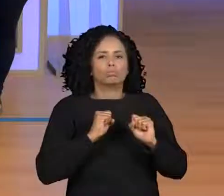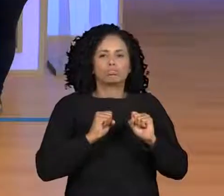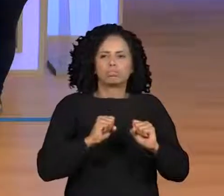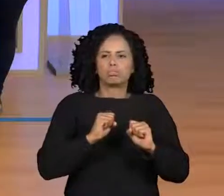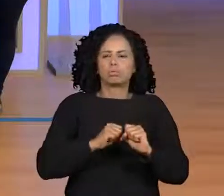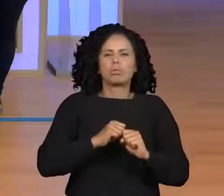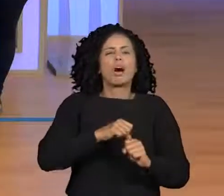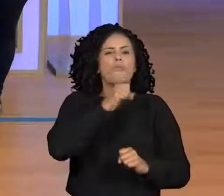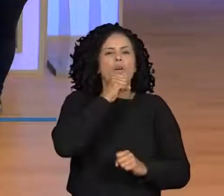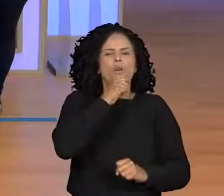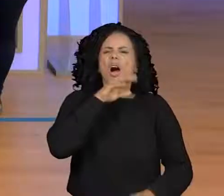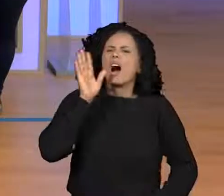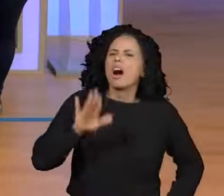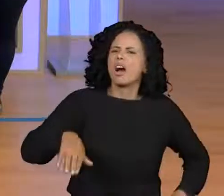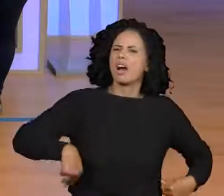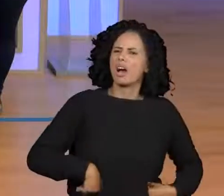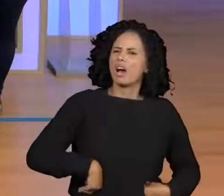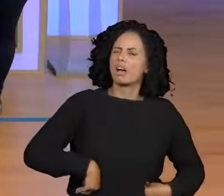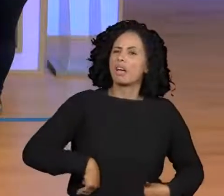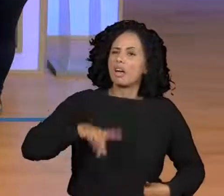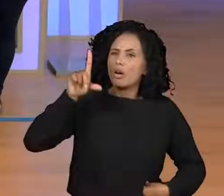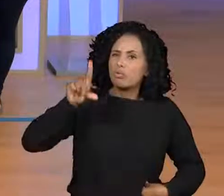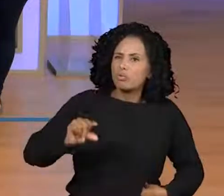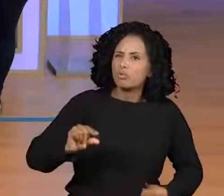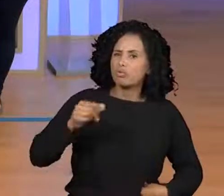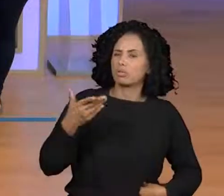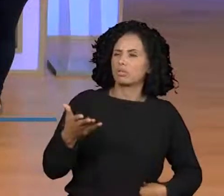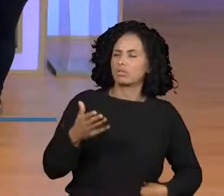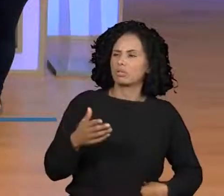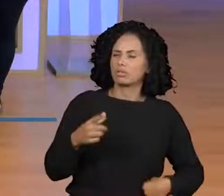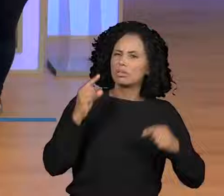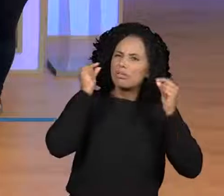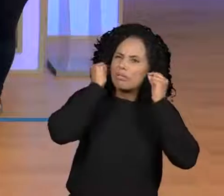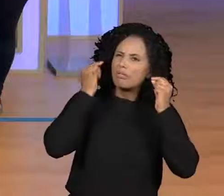esse volume! Não é o volume, é a intensidade.